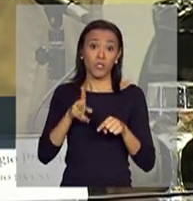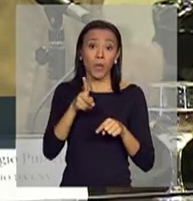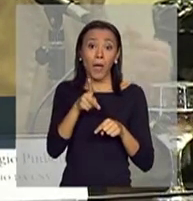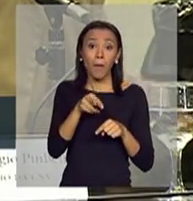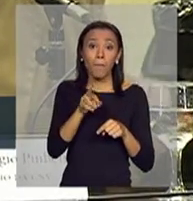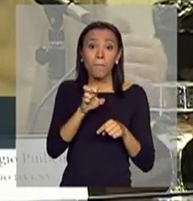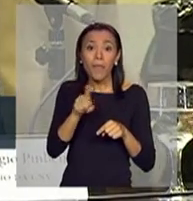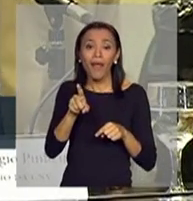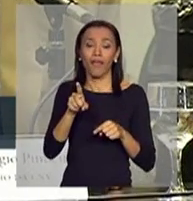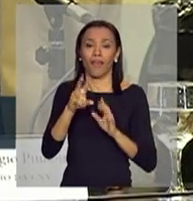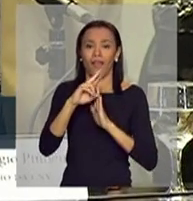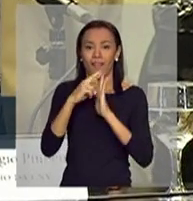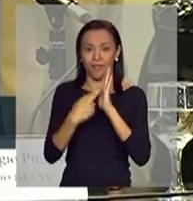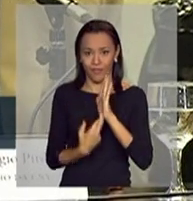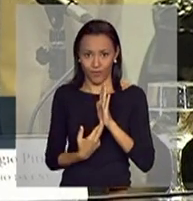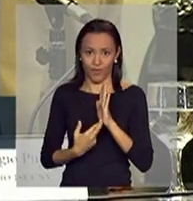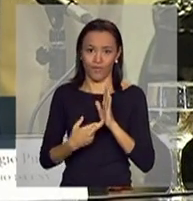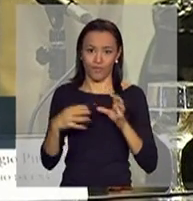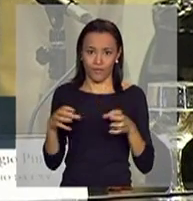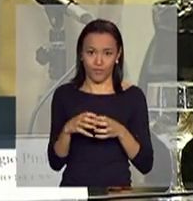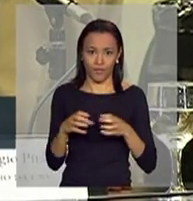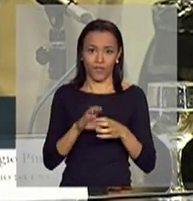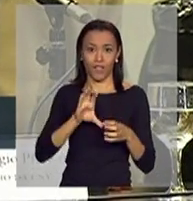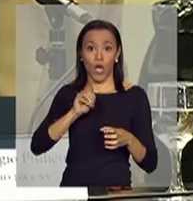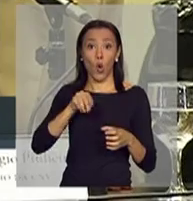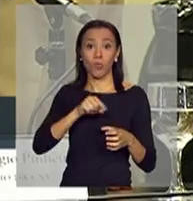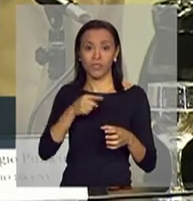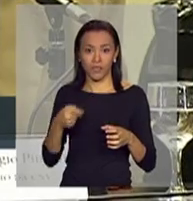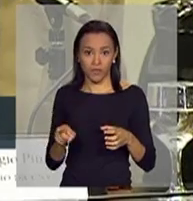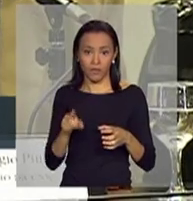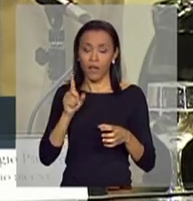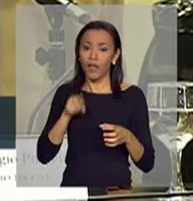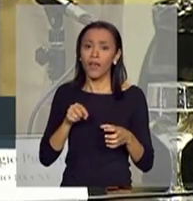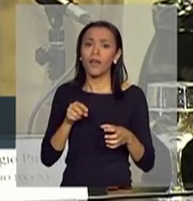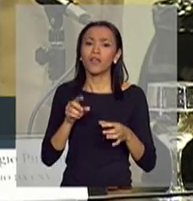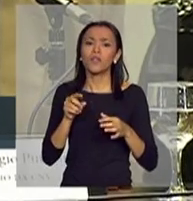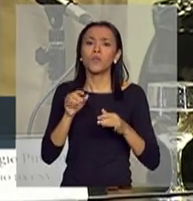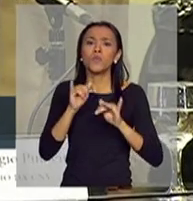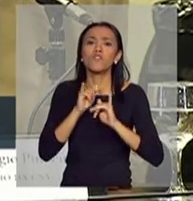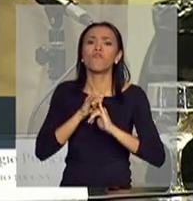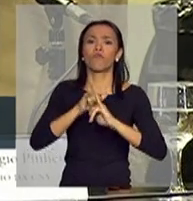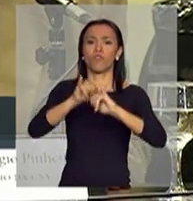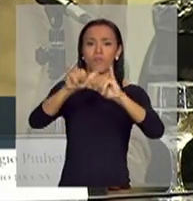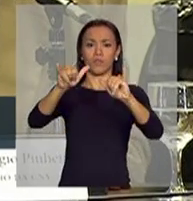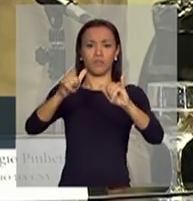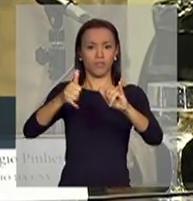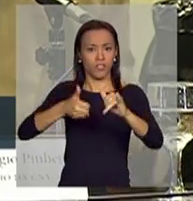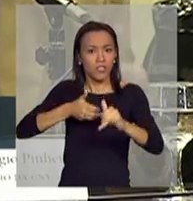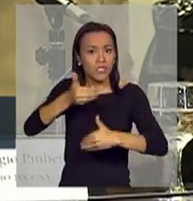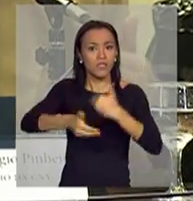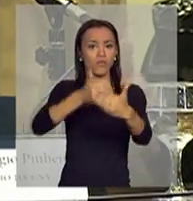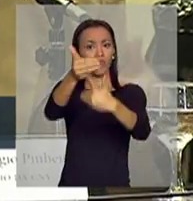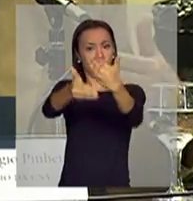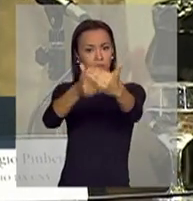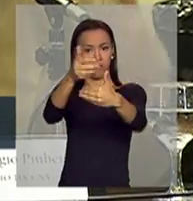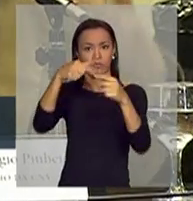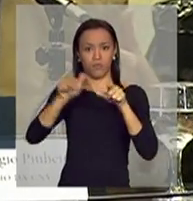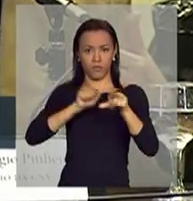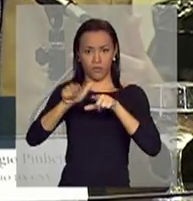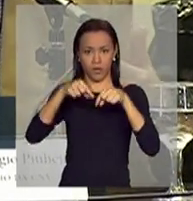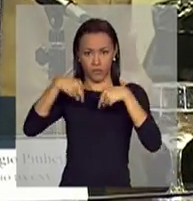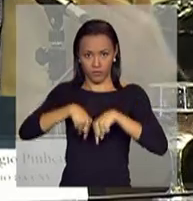pré-relatório da Comissão Nacional da Verdade. É um relatório, é um informe de progresso. Então, eu acho que